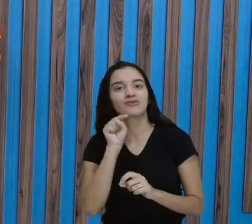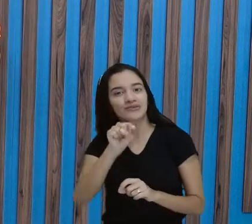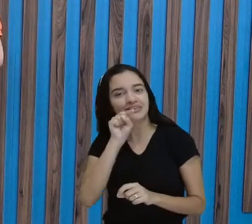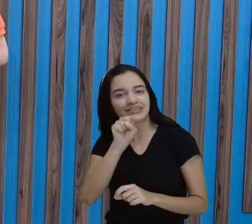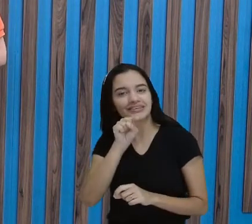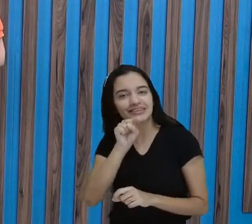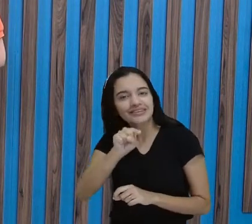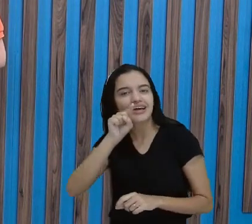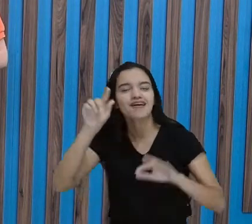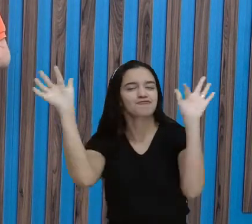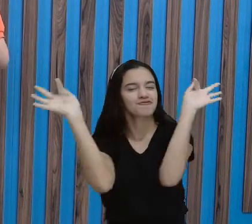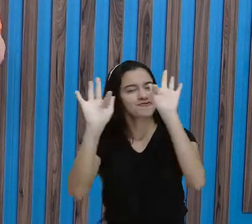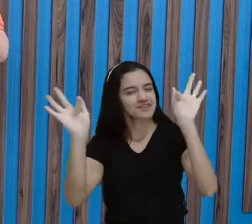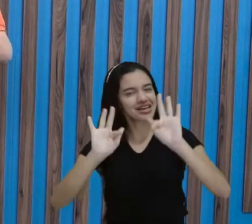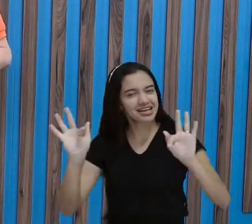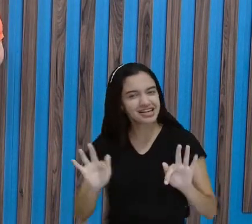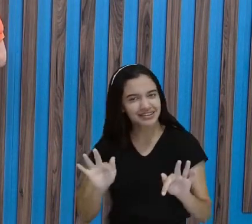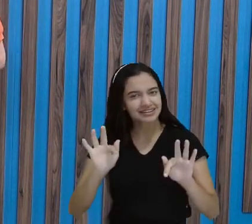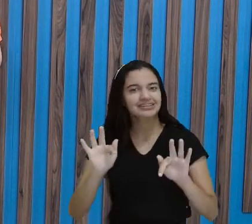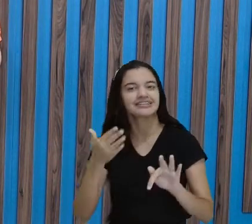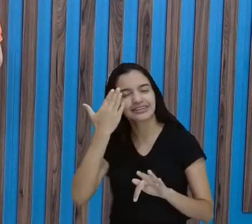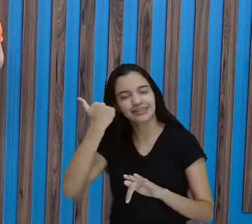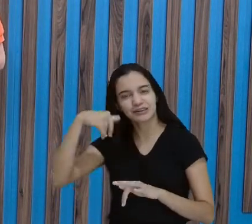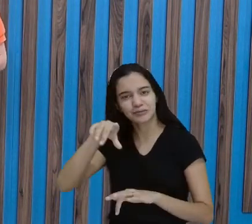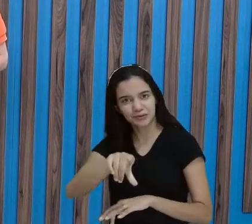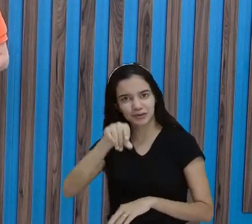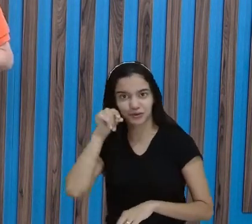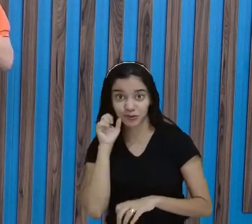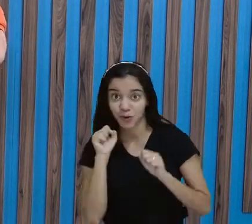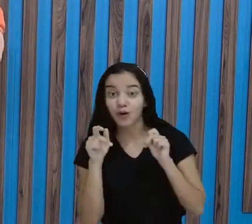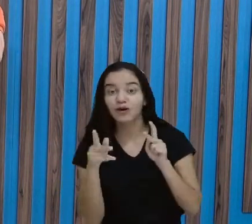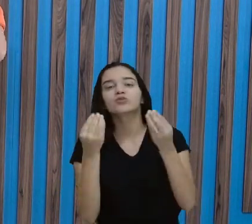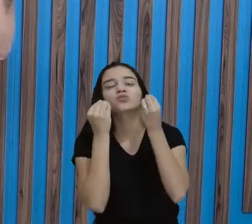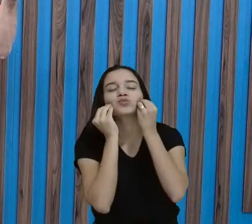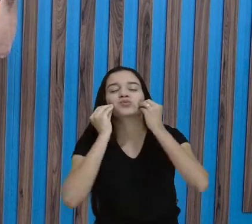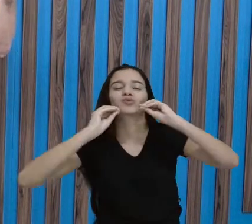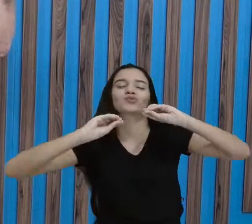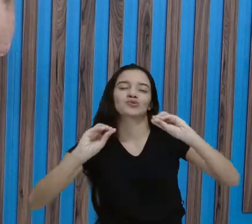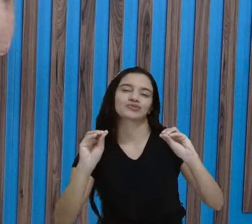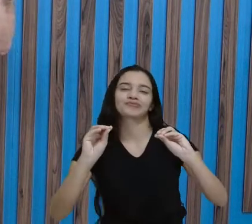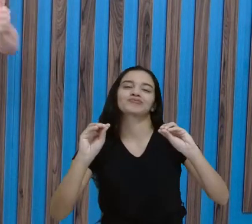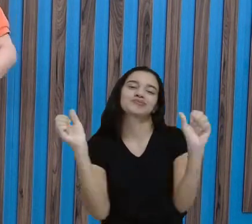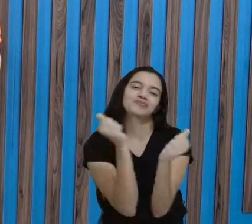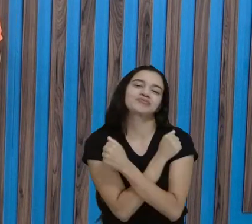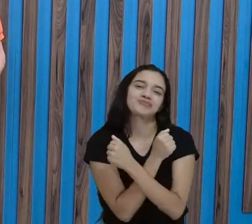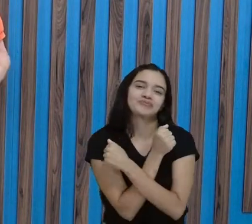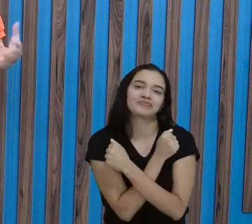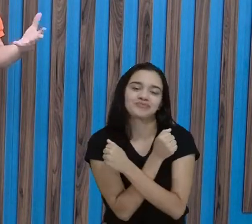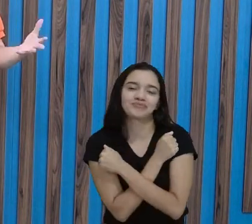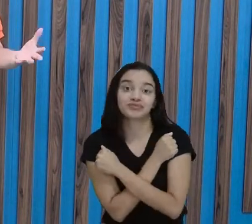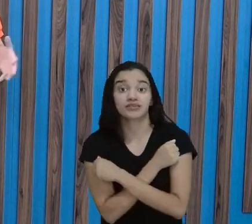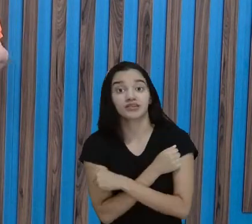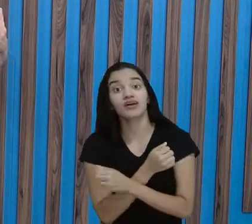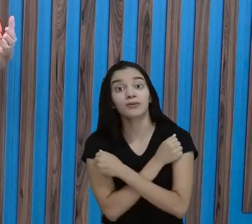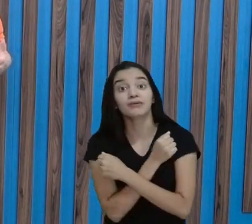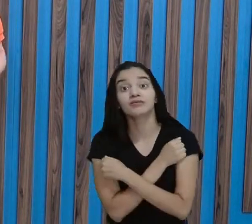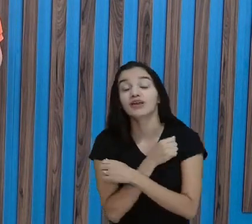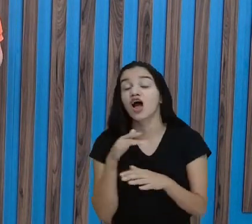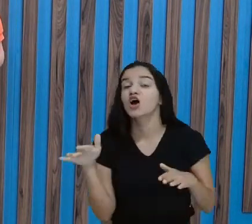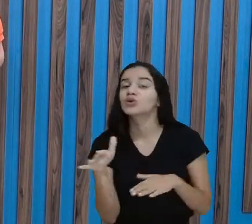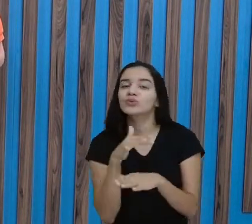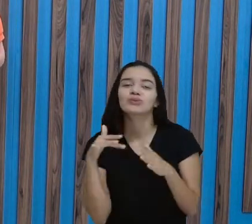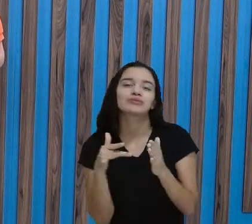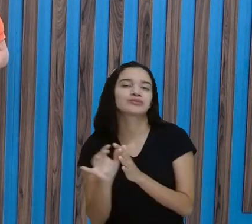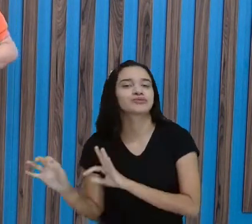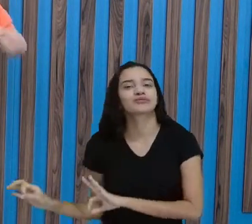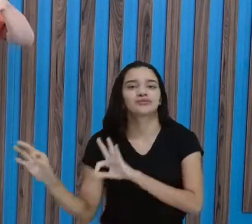muito feliz e sábio nas suas escolhas, tá bom? Beijão, um super abraço. E um abraço também para todo mundo aí que assiste